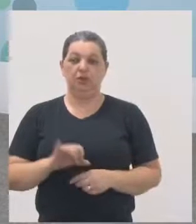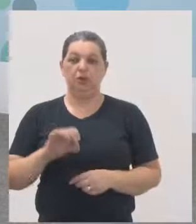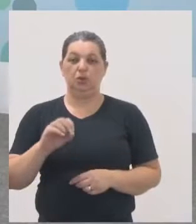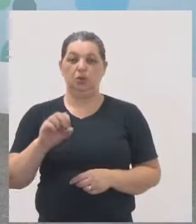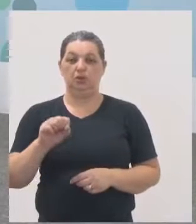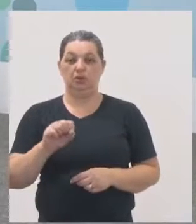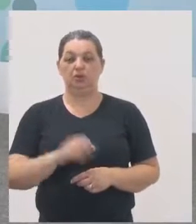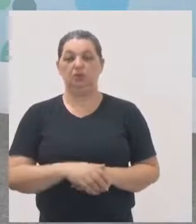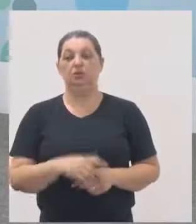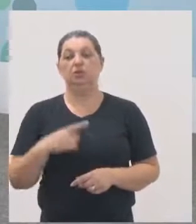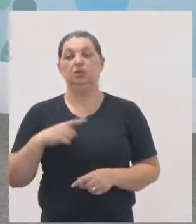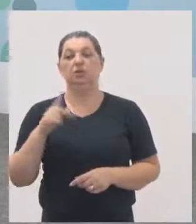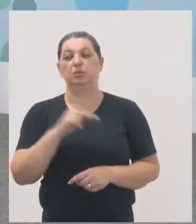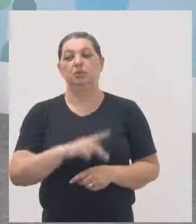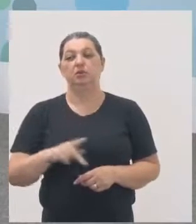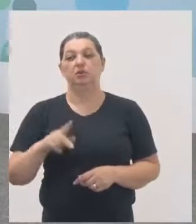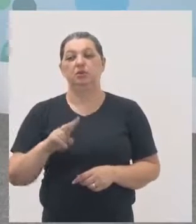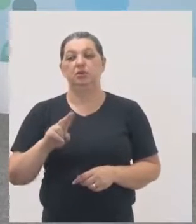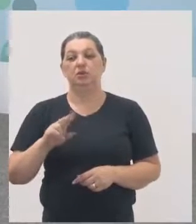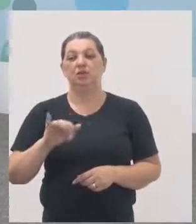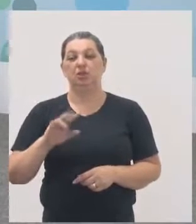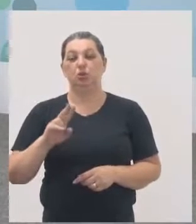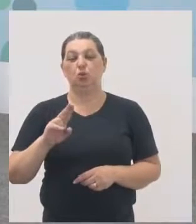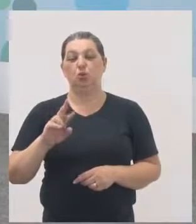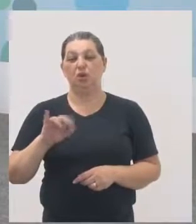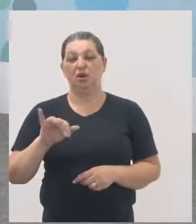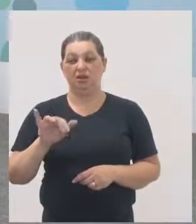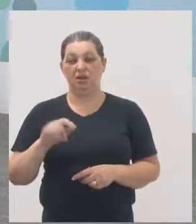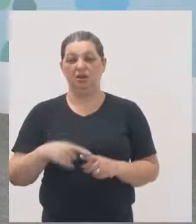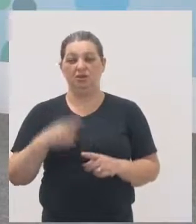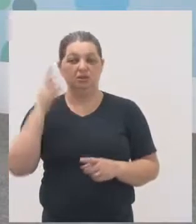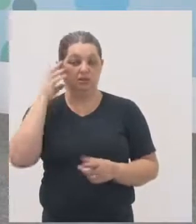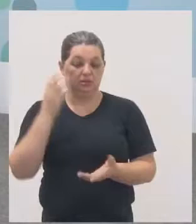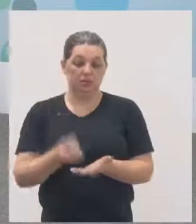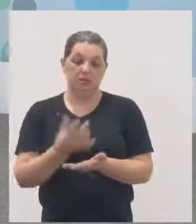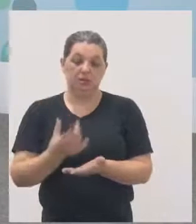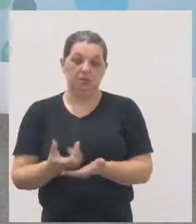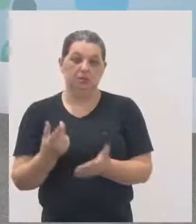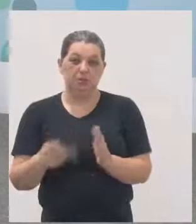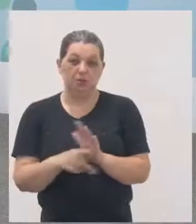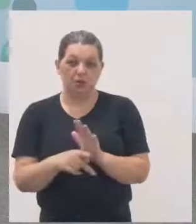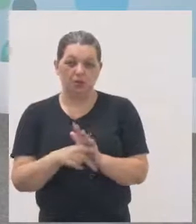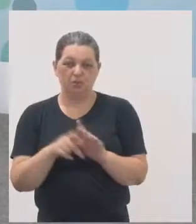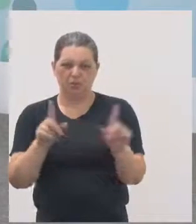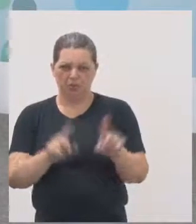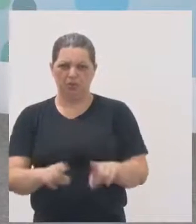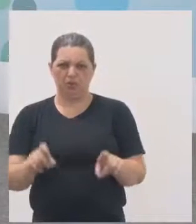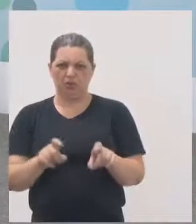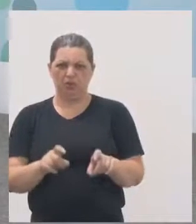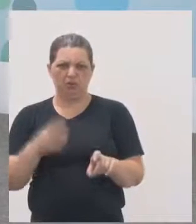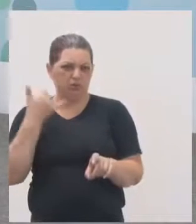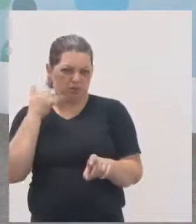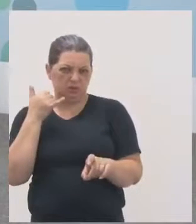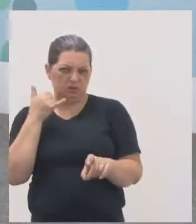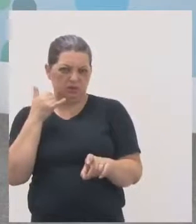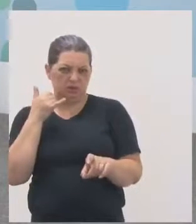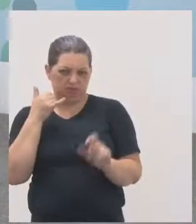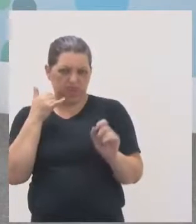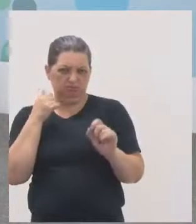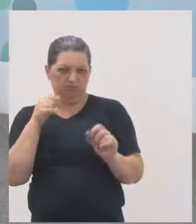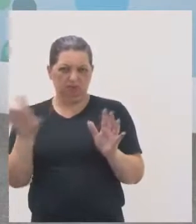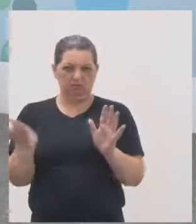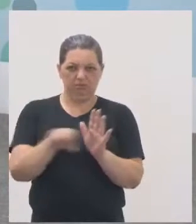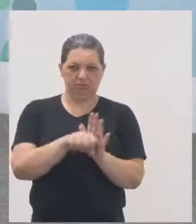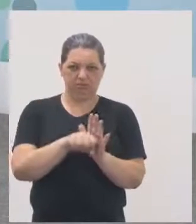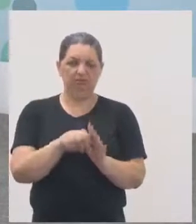O professor Yuri coloca aqui. Acho que você pode gravar os áudios pelo celular e passar os arquivos para o computador. Também. Ele pode